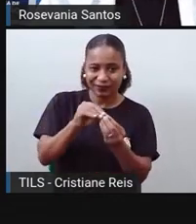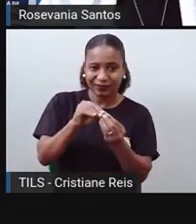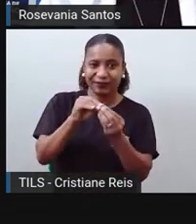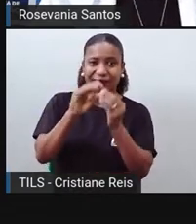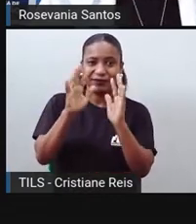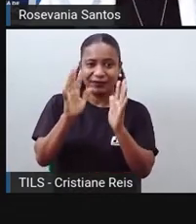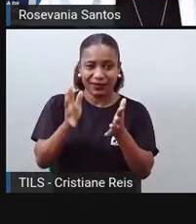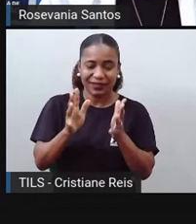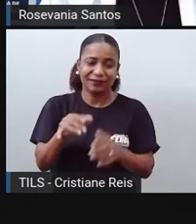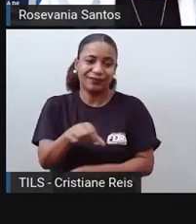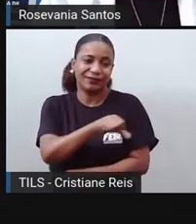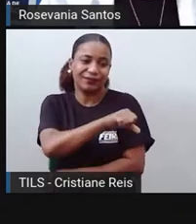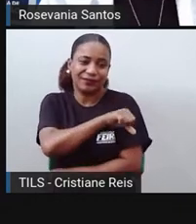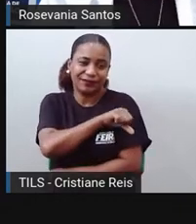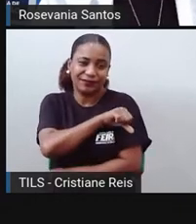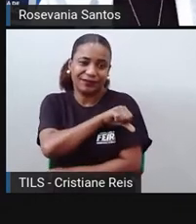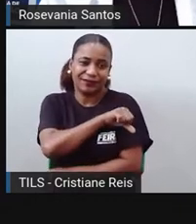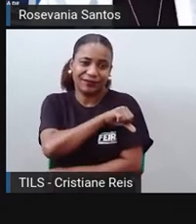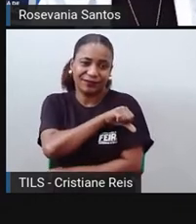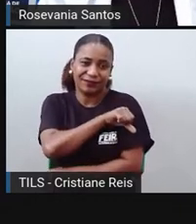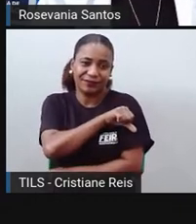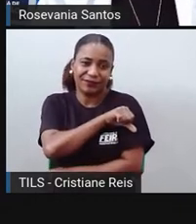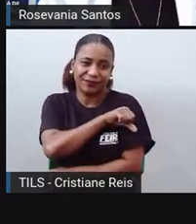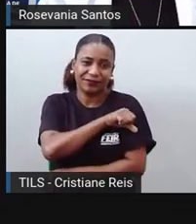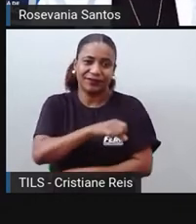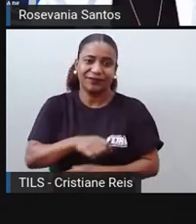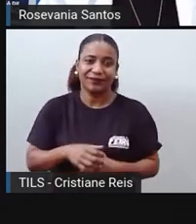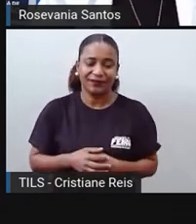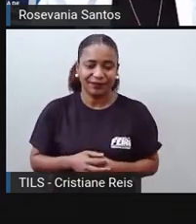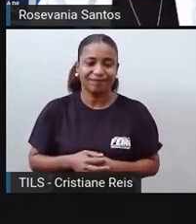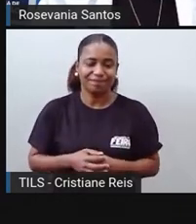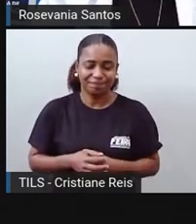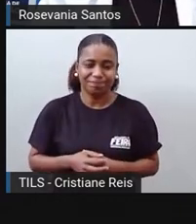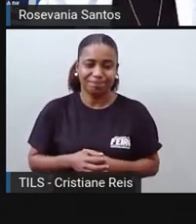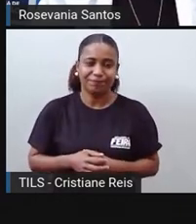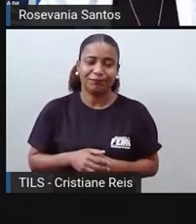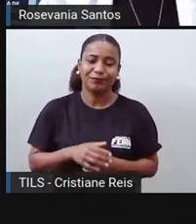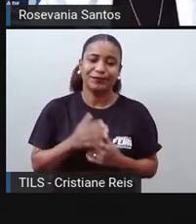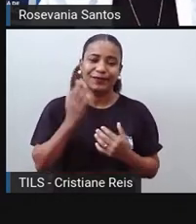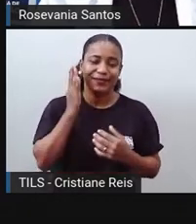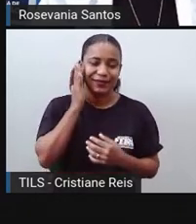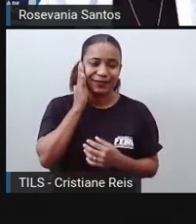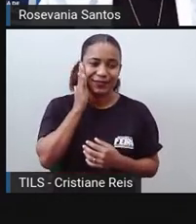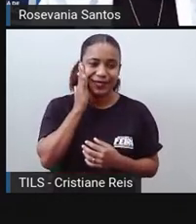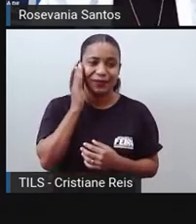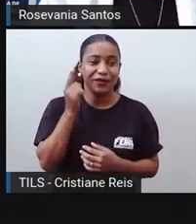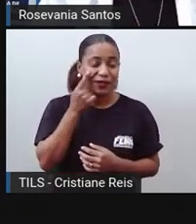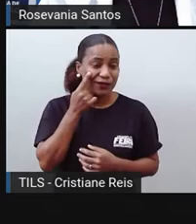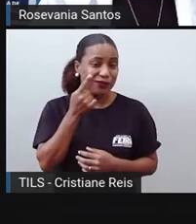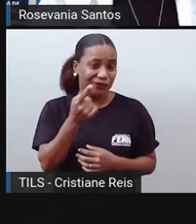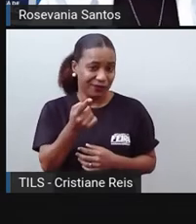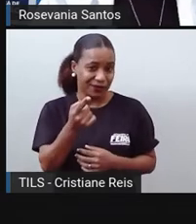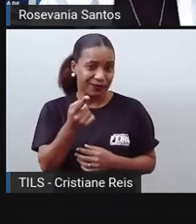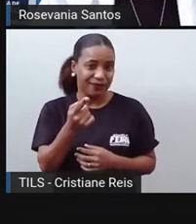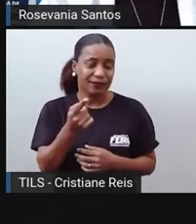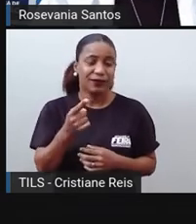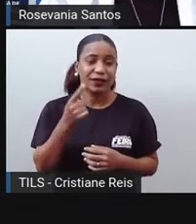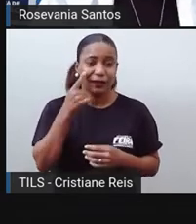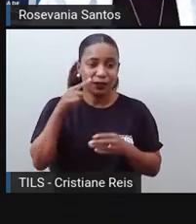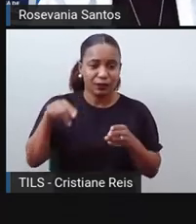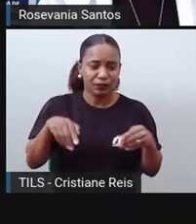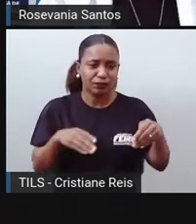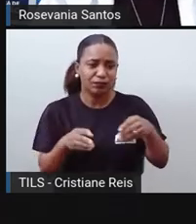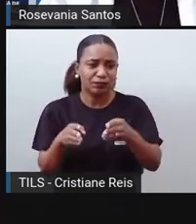aluno do nono ano, já sabem que não foi bem assim mesmo, né? Então, essas novas rotas, essa área aqui, né, do Mar Vermelho, ficou extremamente